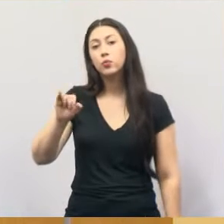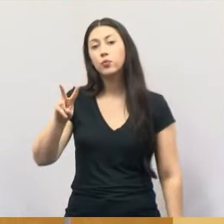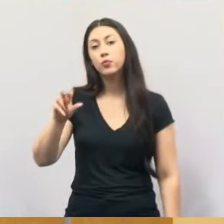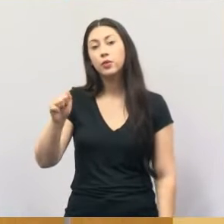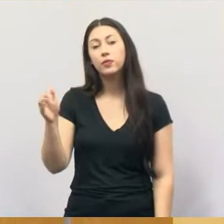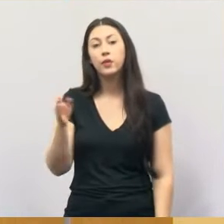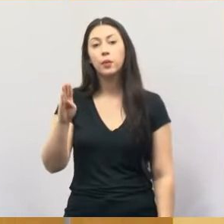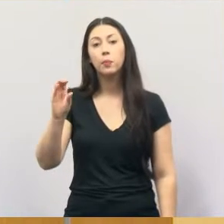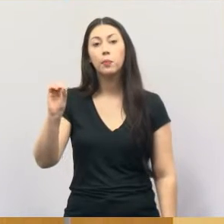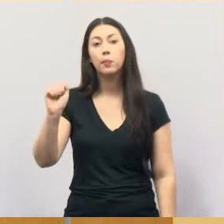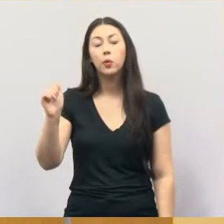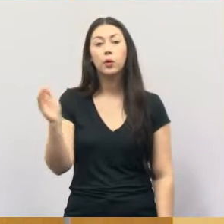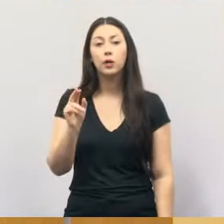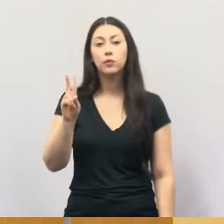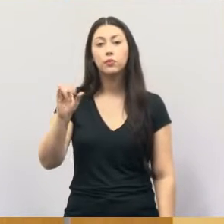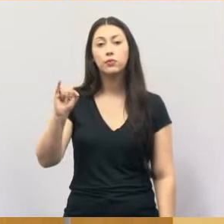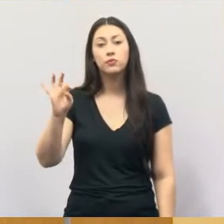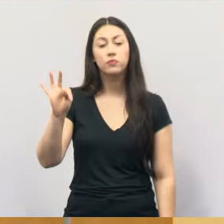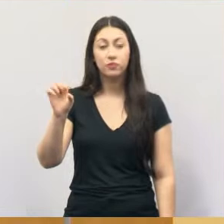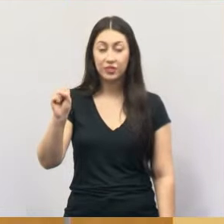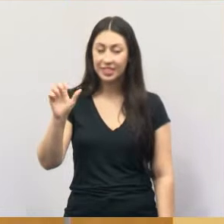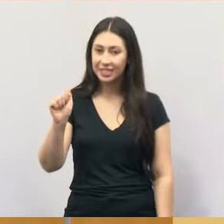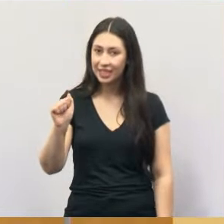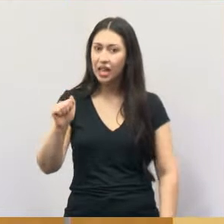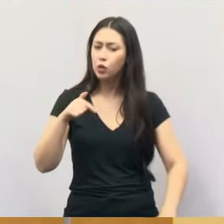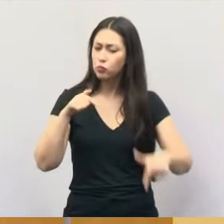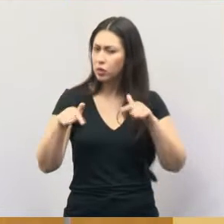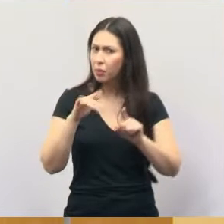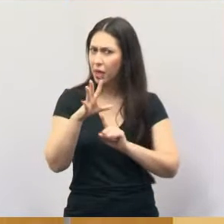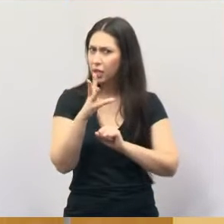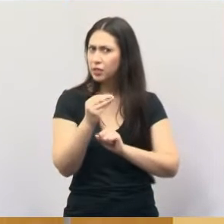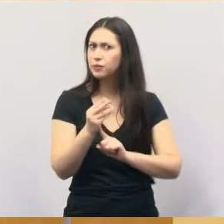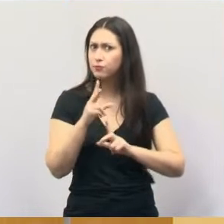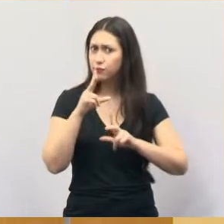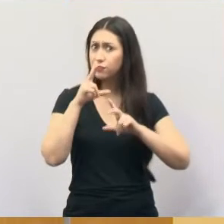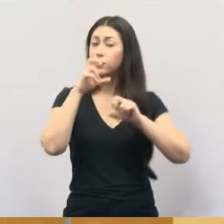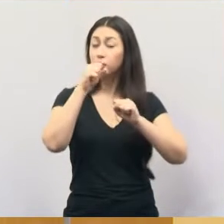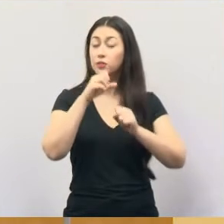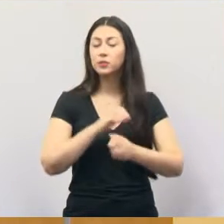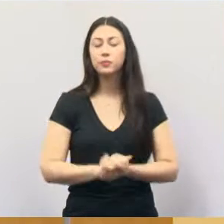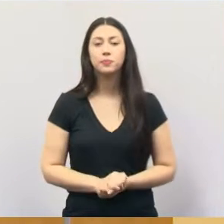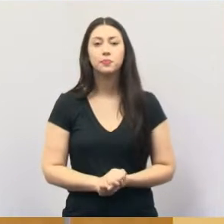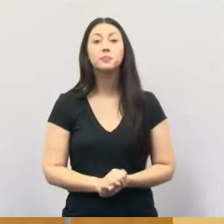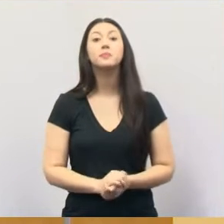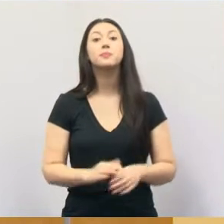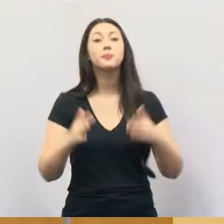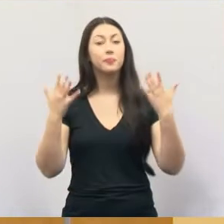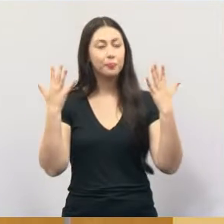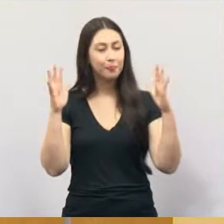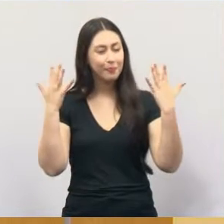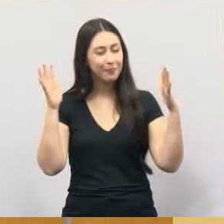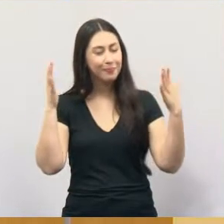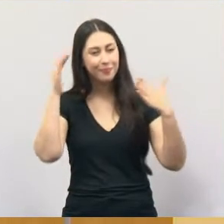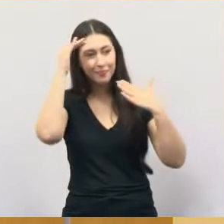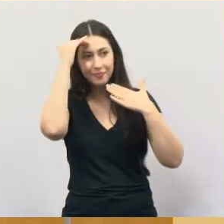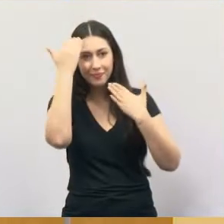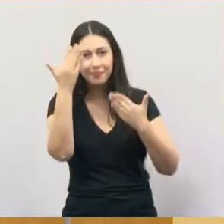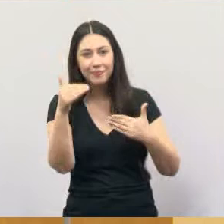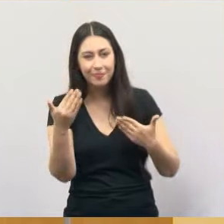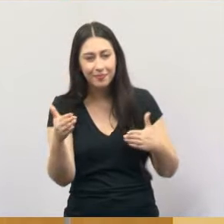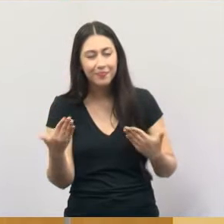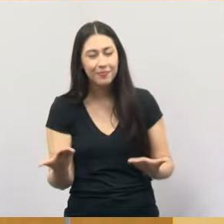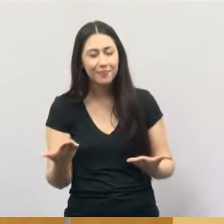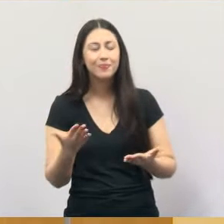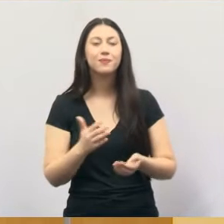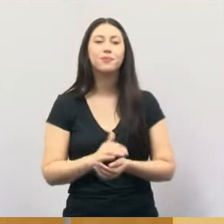também aqui em Jacareí, que vem fazendo um trabalho artístico muito forte na cidade. dar os parabéns ao homenageado